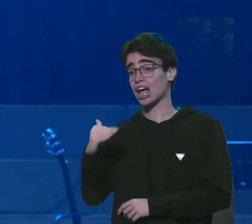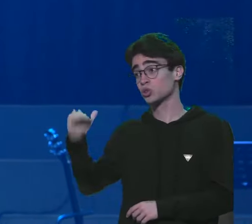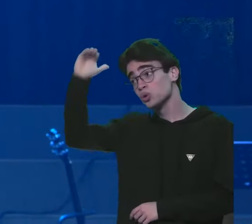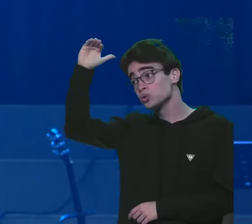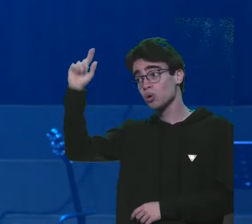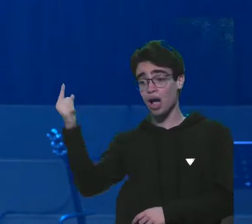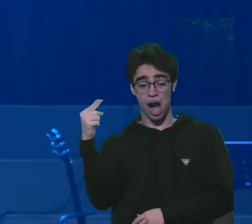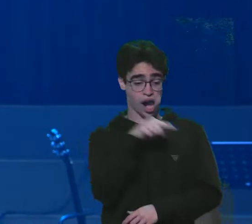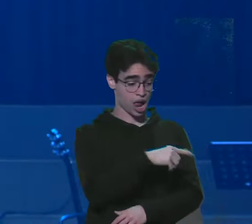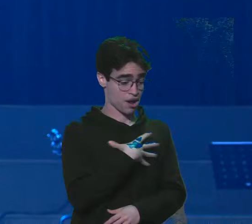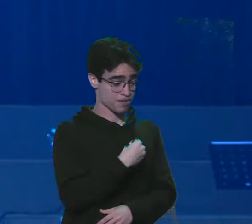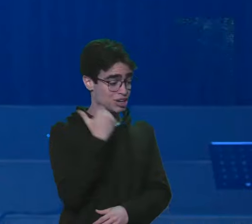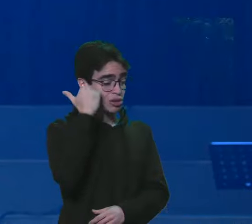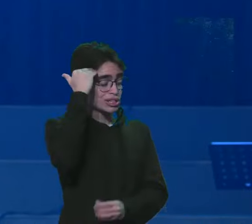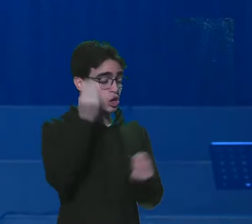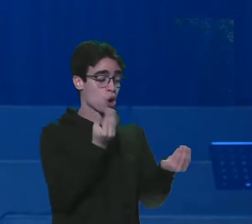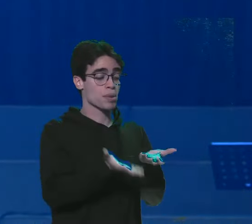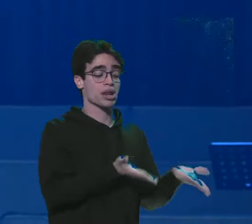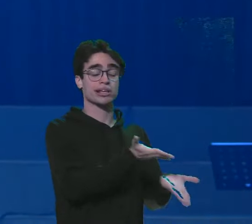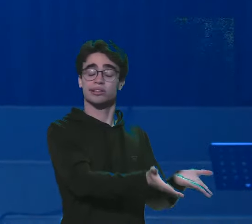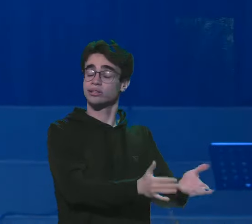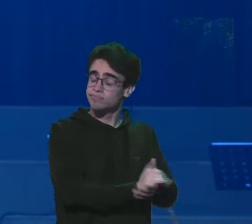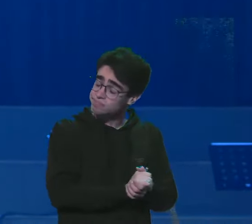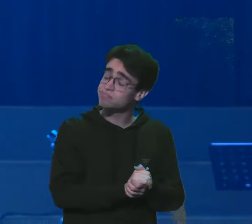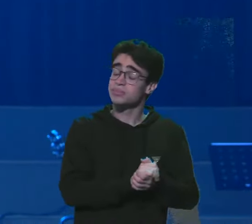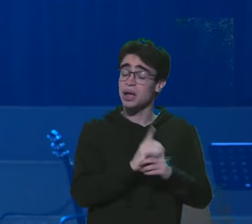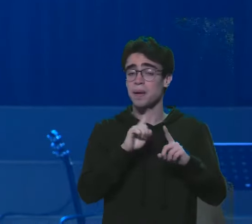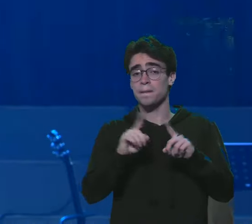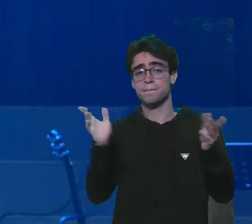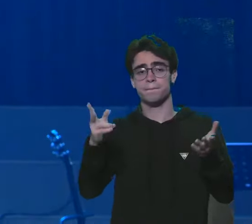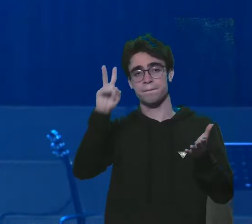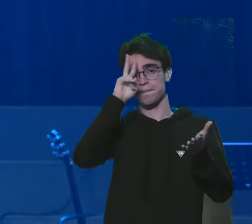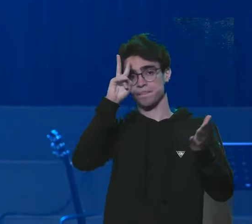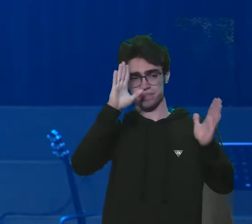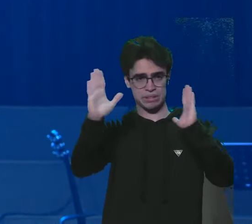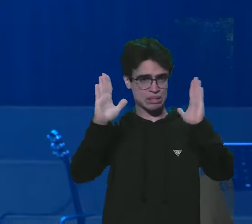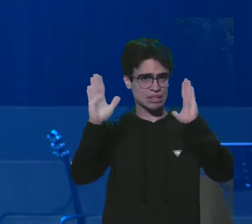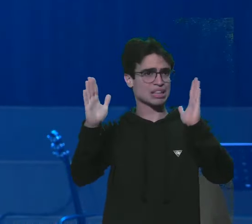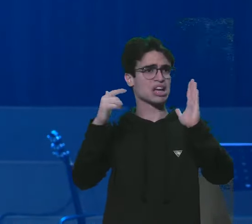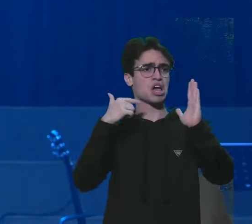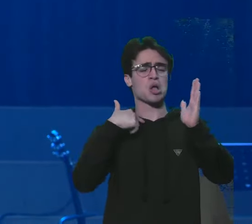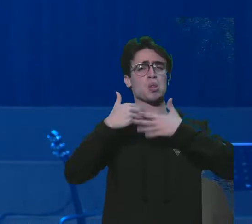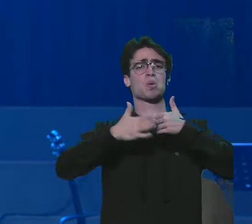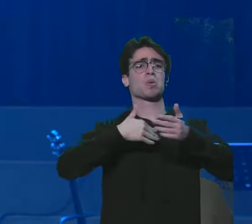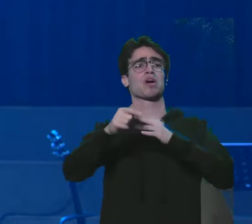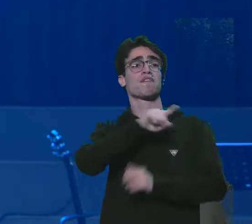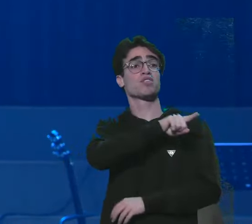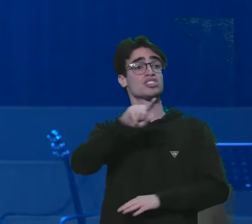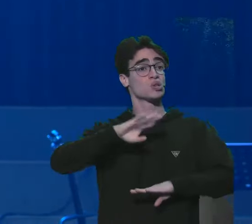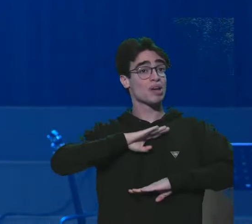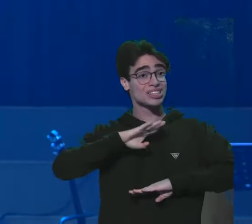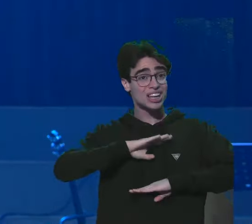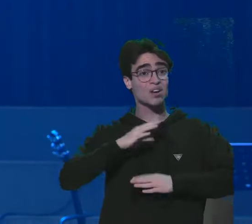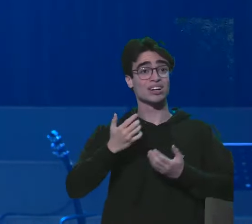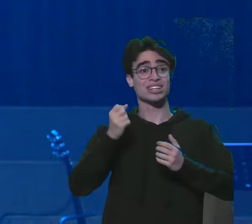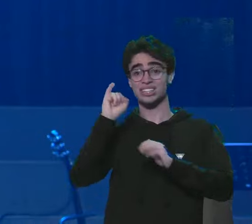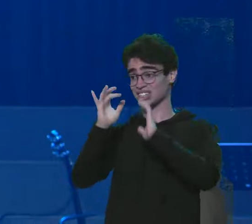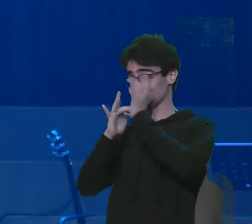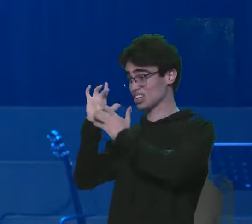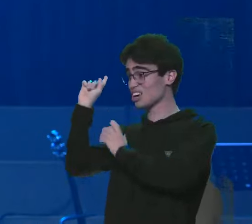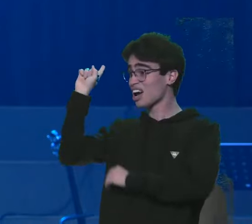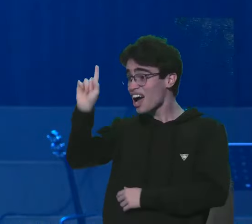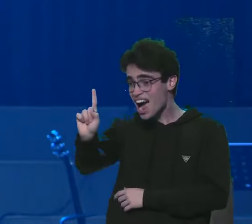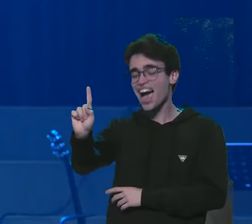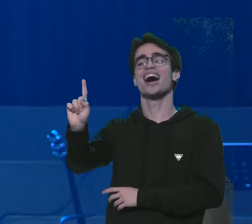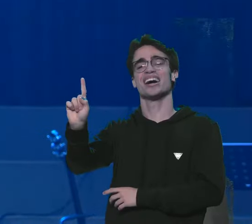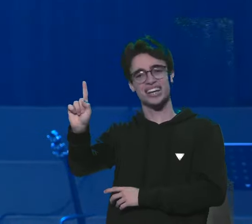filho. Mas assim como nessa história, eu sei que não importa a condição que vocês estão, quando Jesus chega, Ele resolve